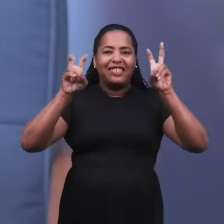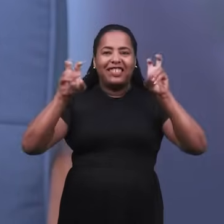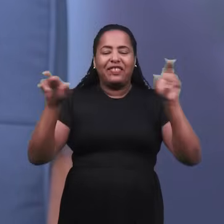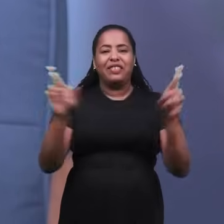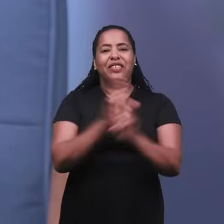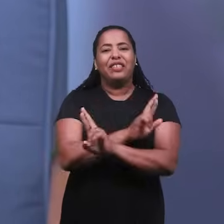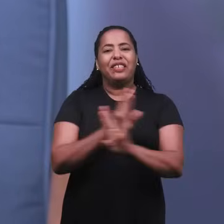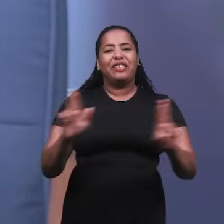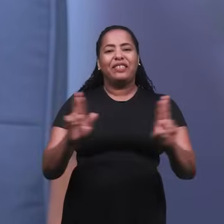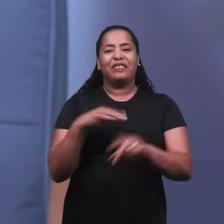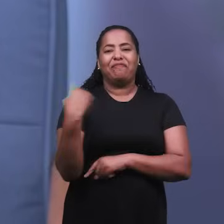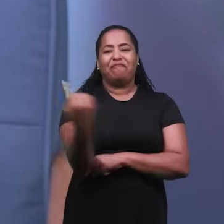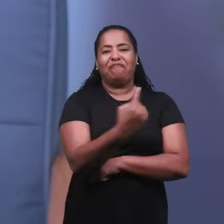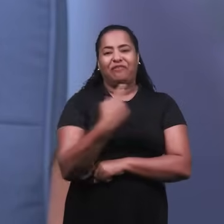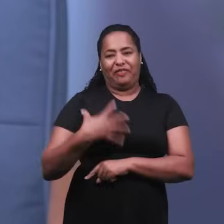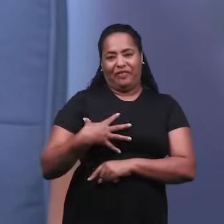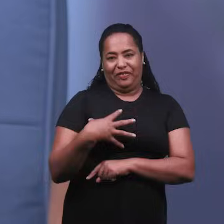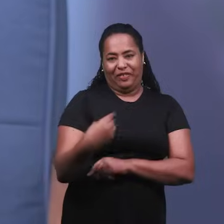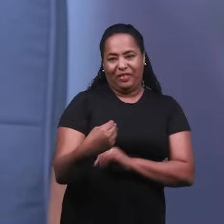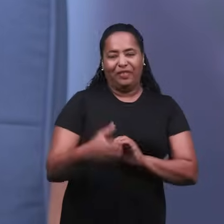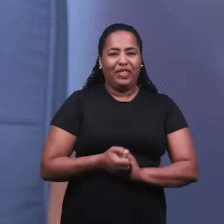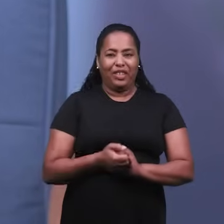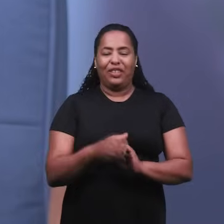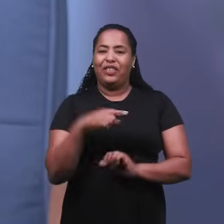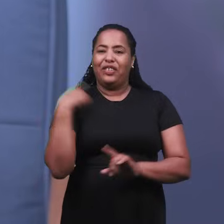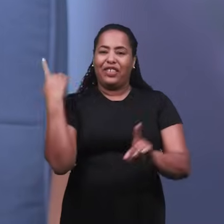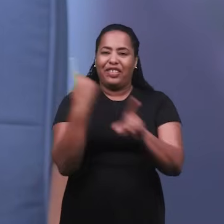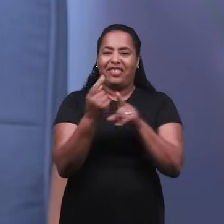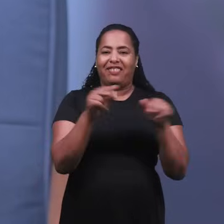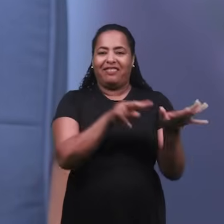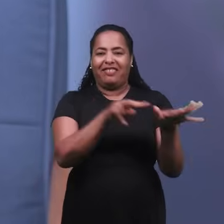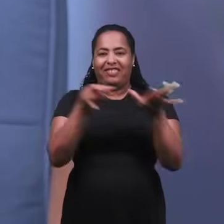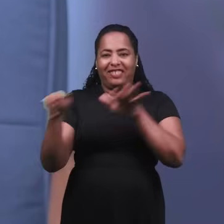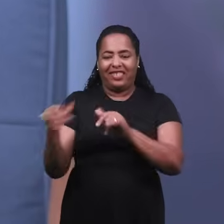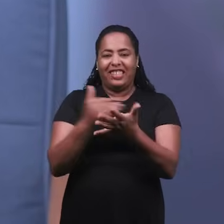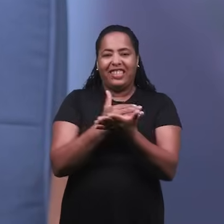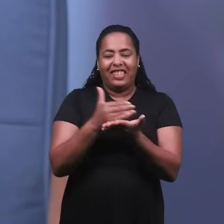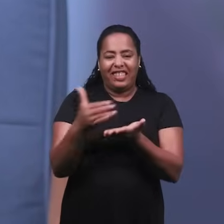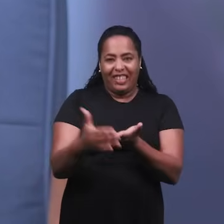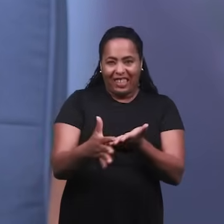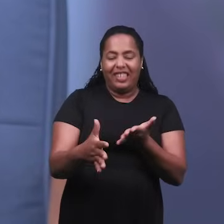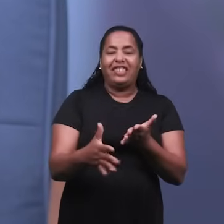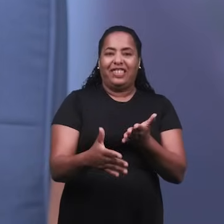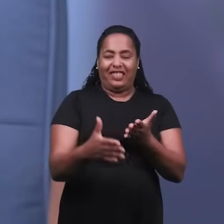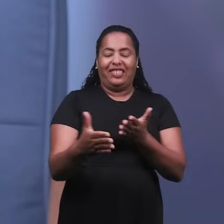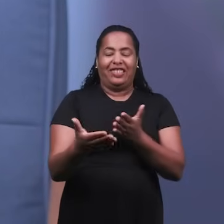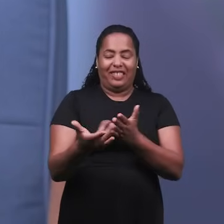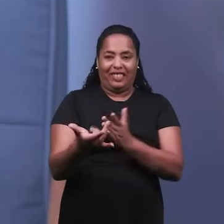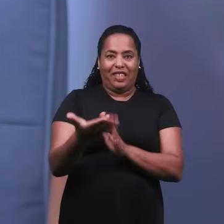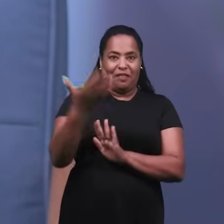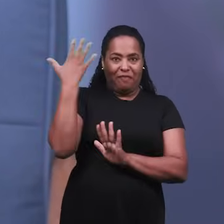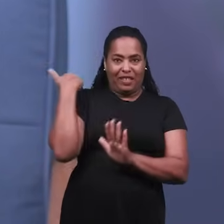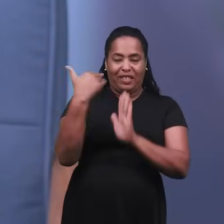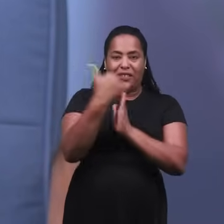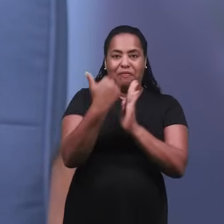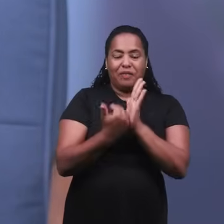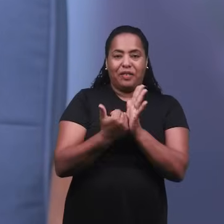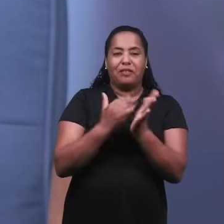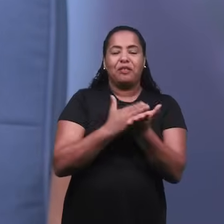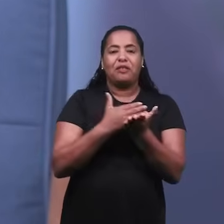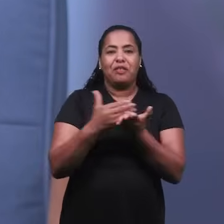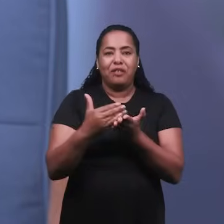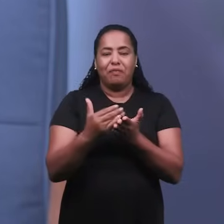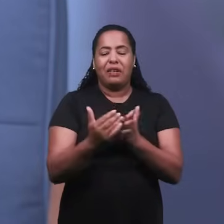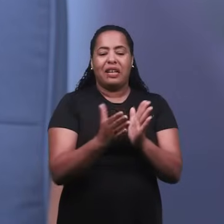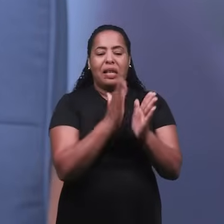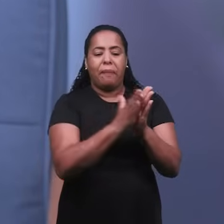temas relacionados aos nossos filhos. E este é o nosso encontro semanal em que iniciamos no episódio anterior a conversar sobre